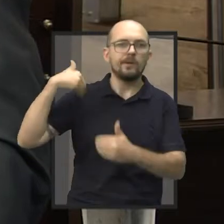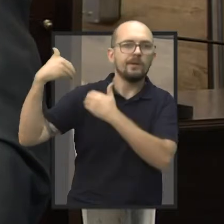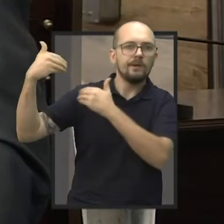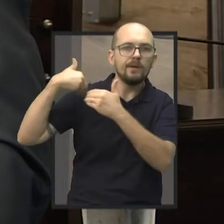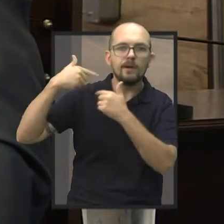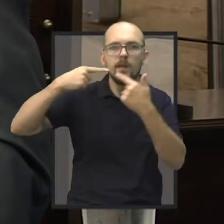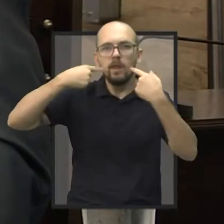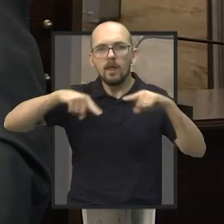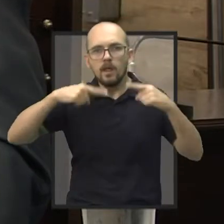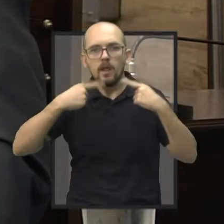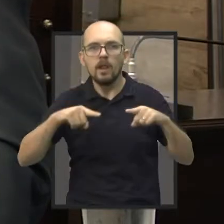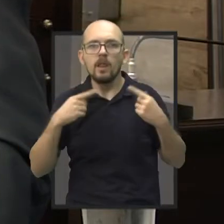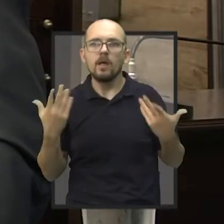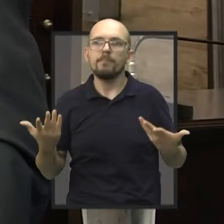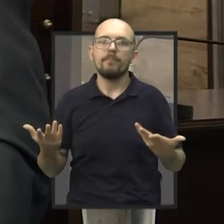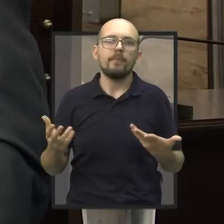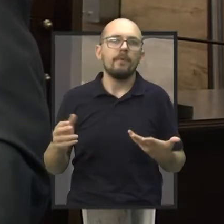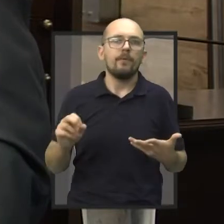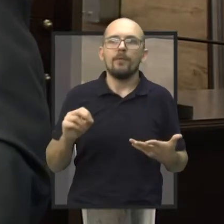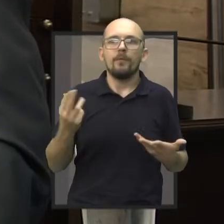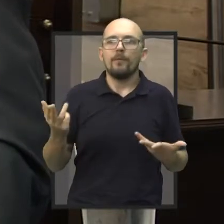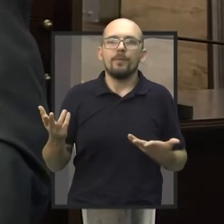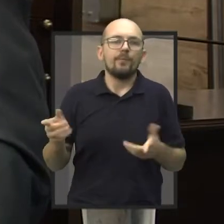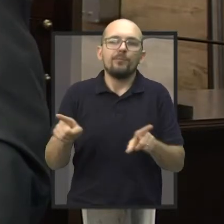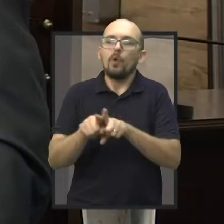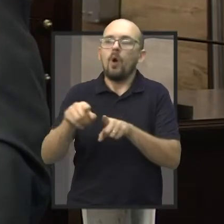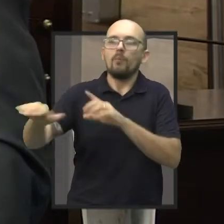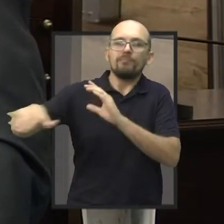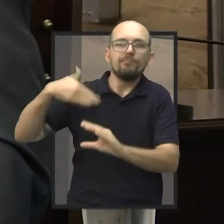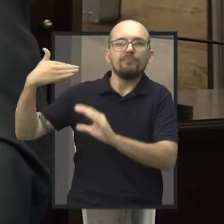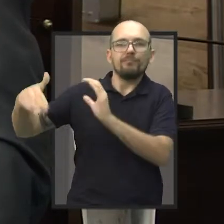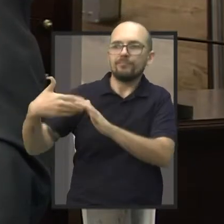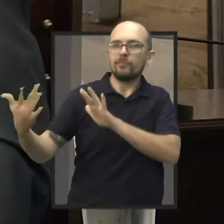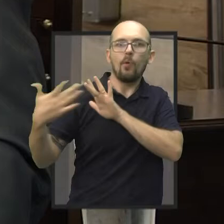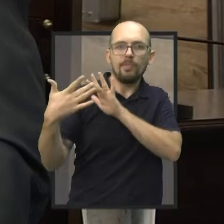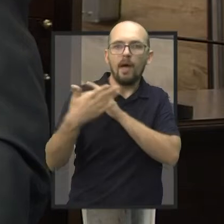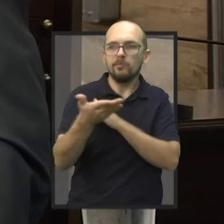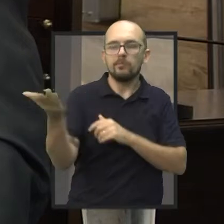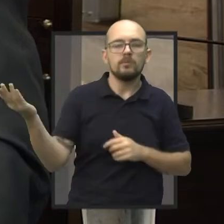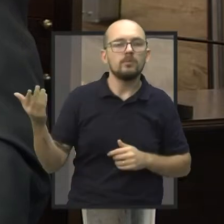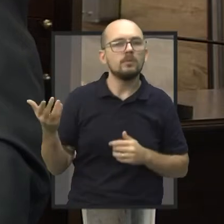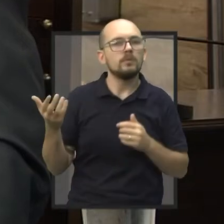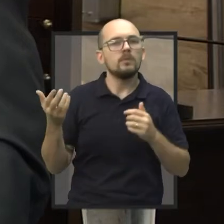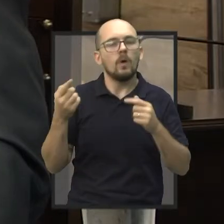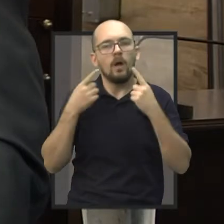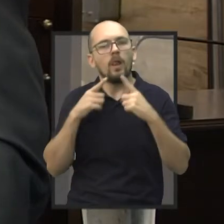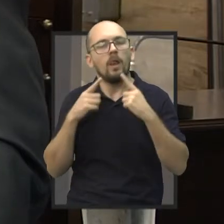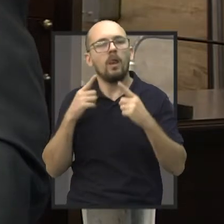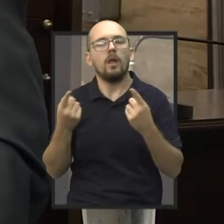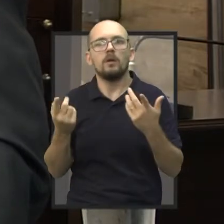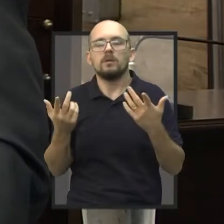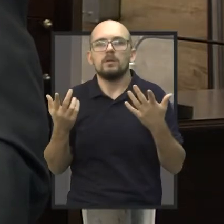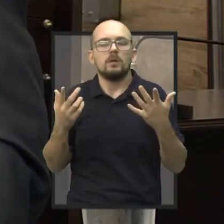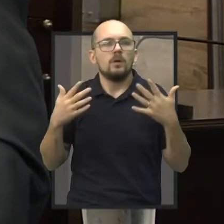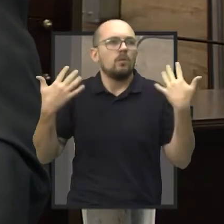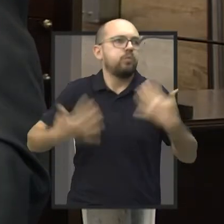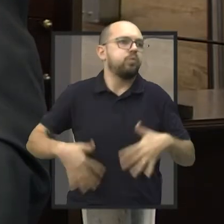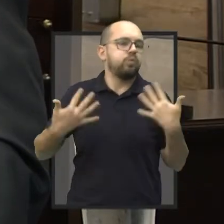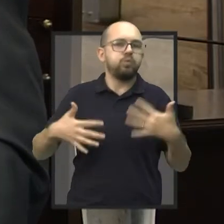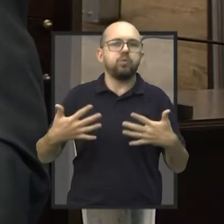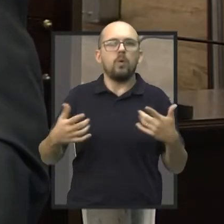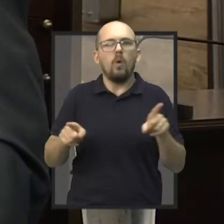reclamações e contatos dos comerciantes que a situação deles é periclitante,